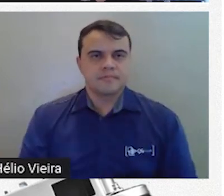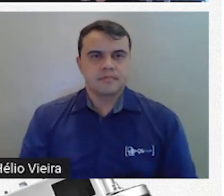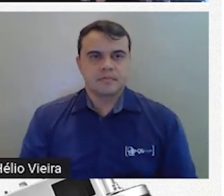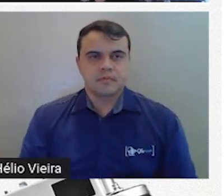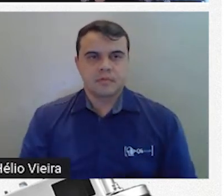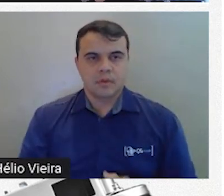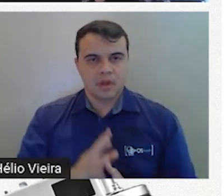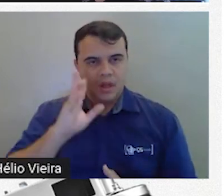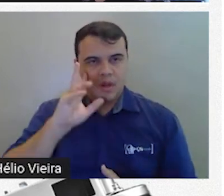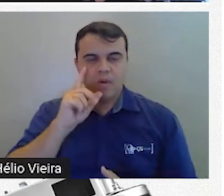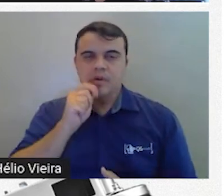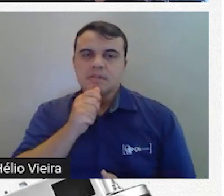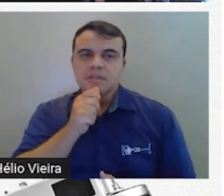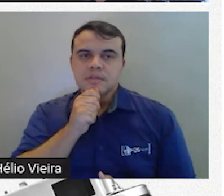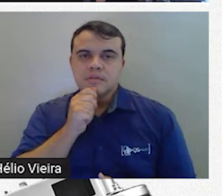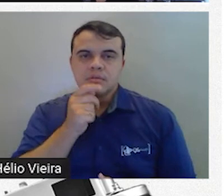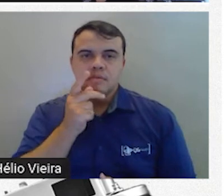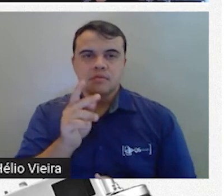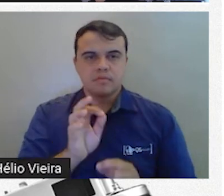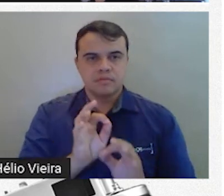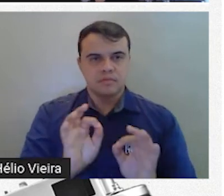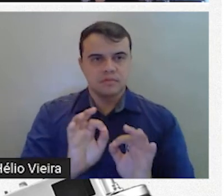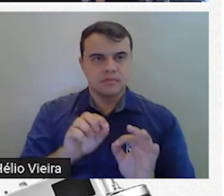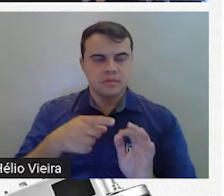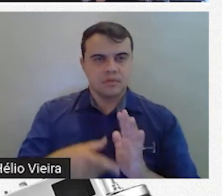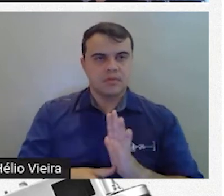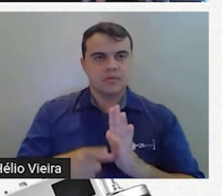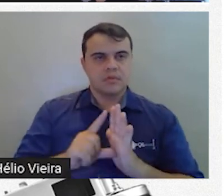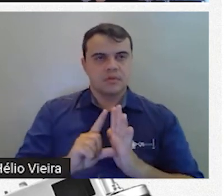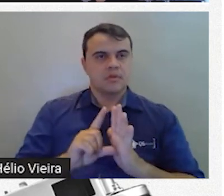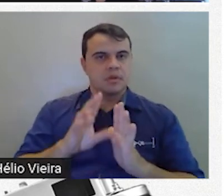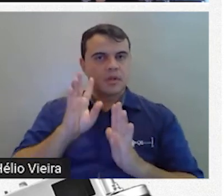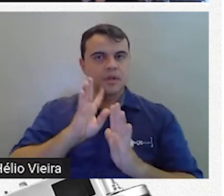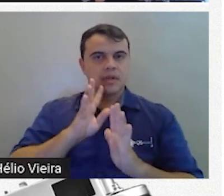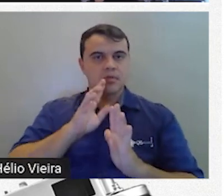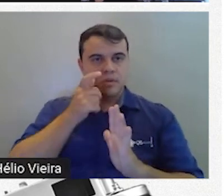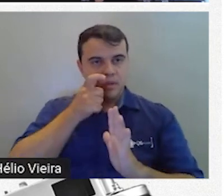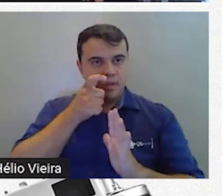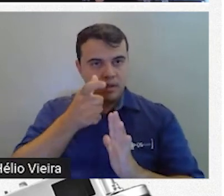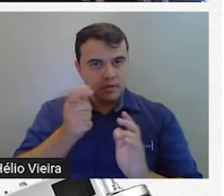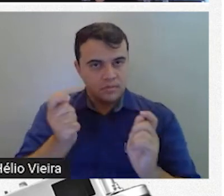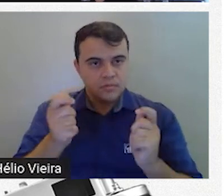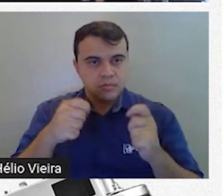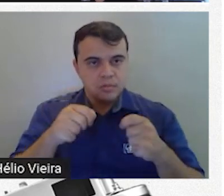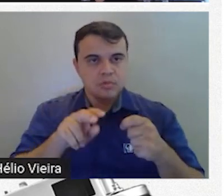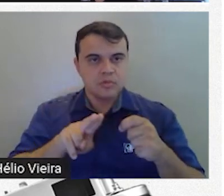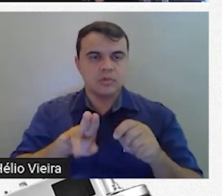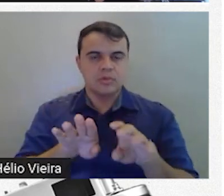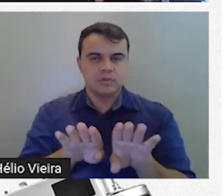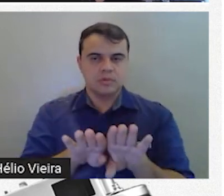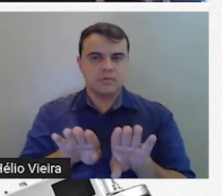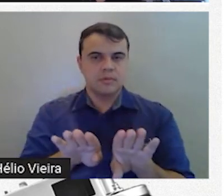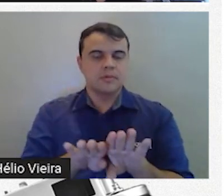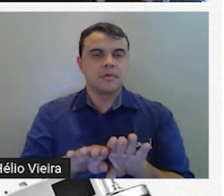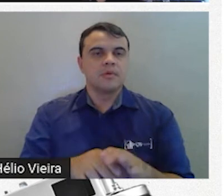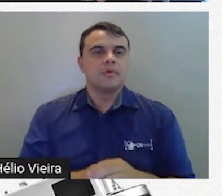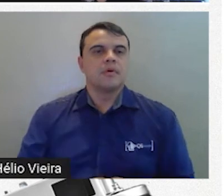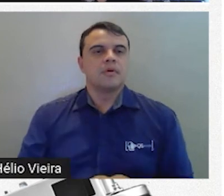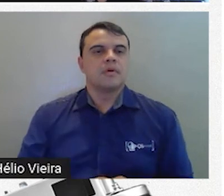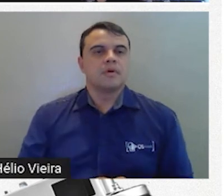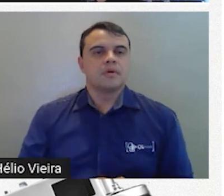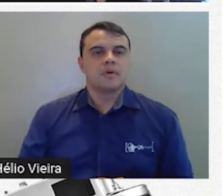que eu não coloquei antes, que é interessante, pode ser utilizado também, é